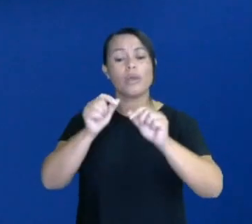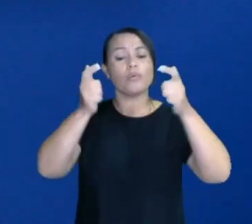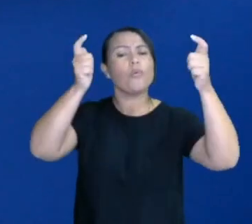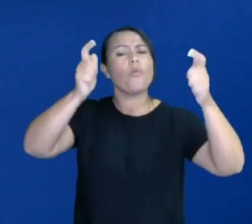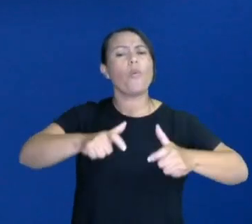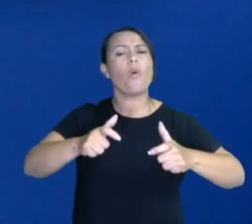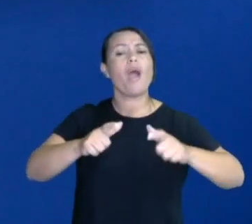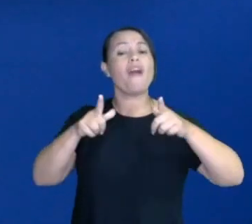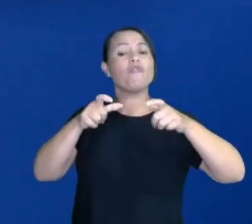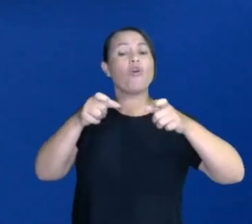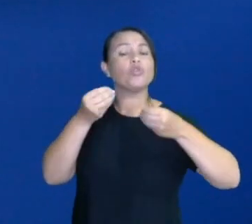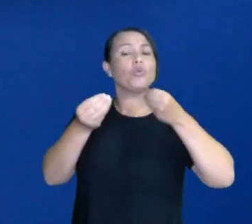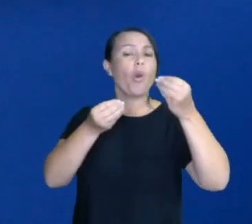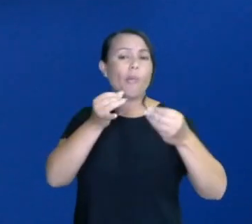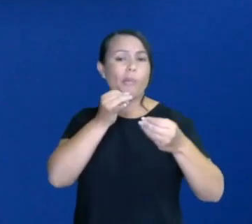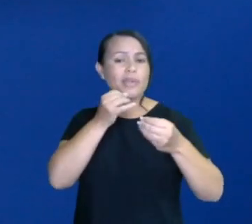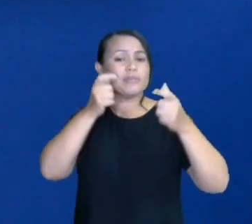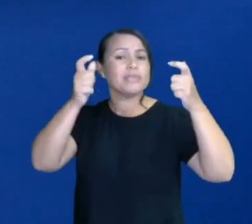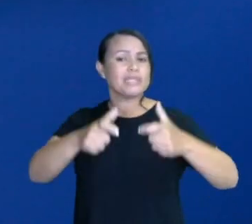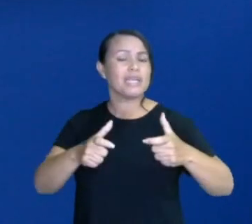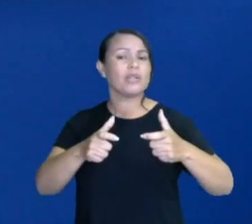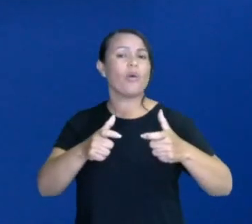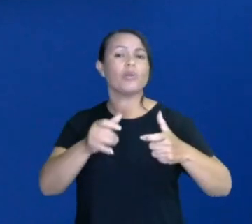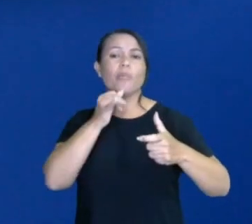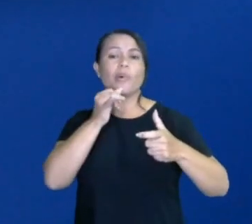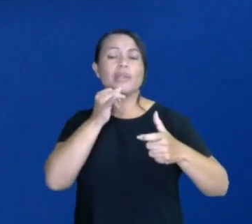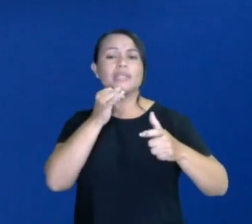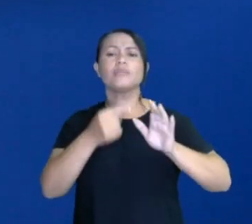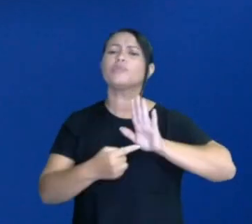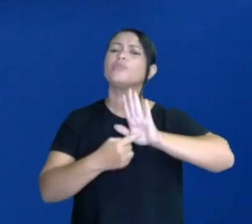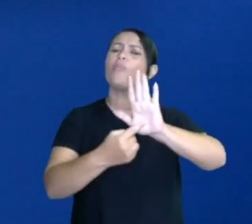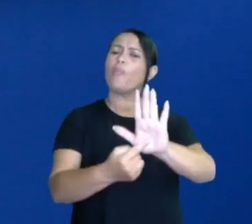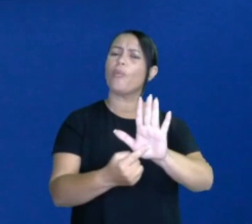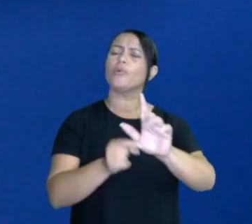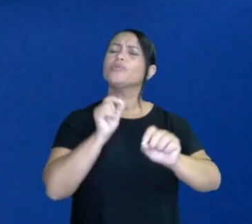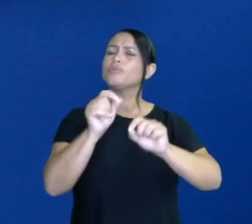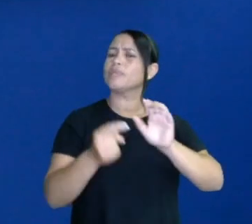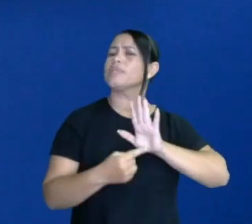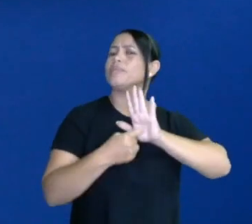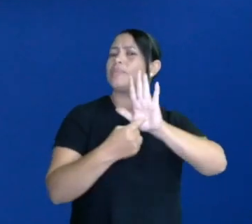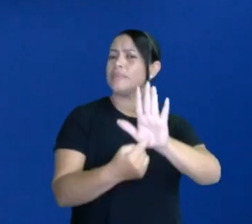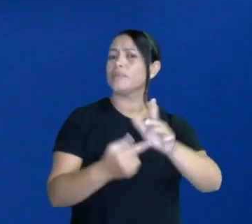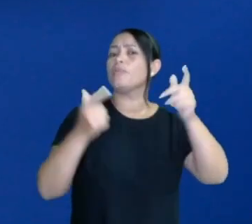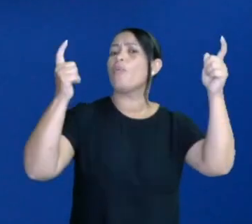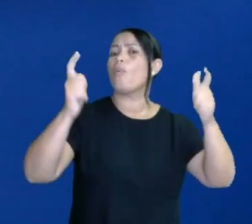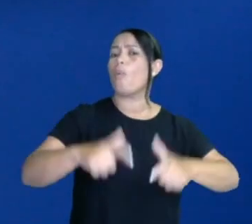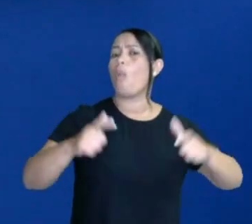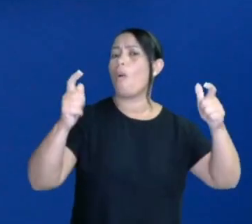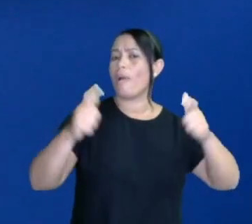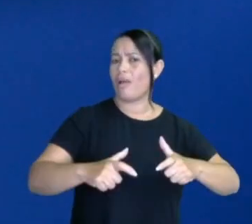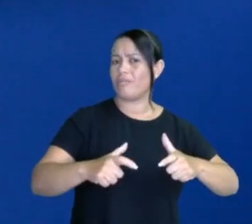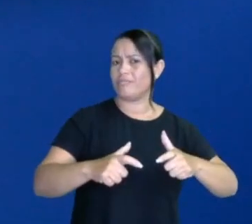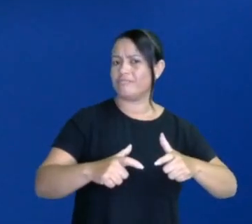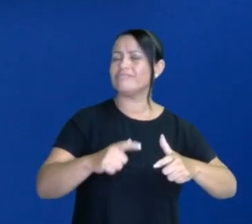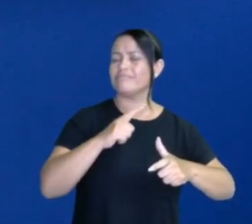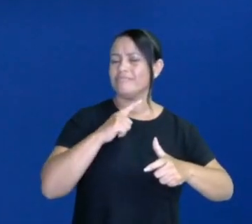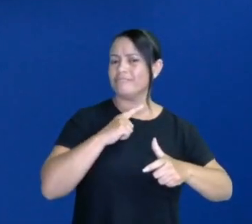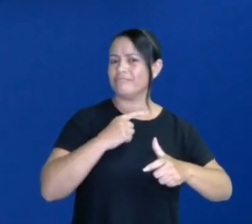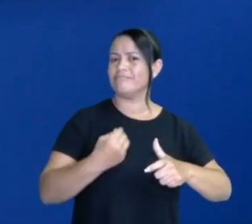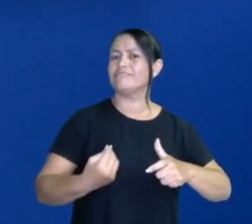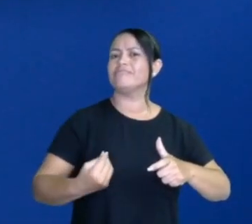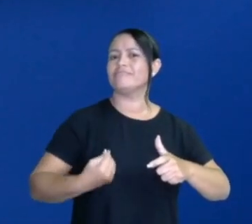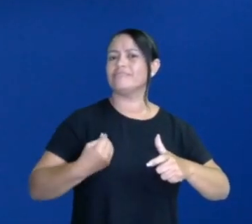local a foto foi tirada e de onde ela representa, o que ela representa, o local que está presente ali na